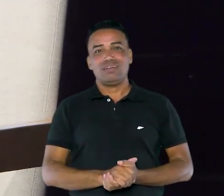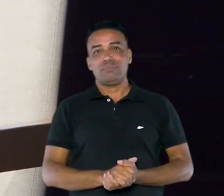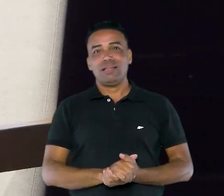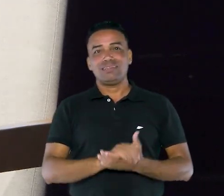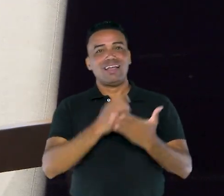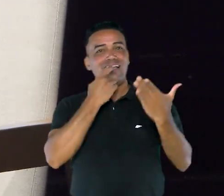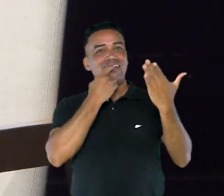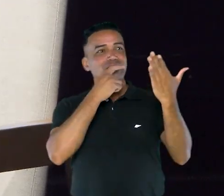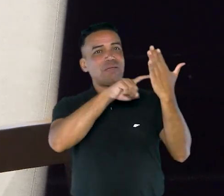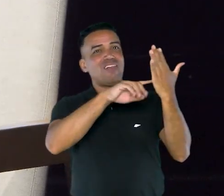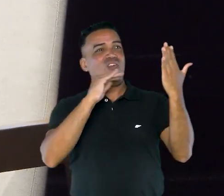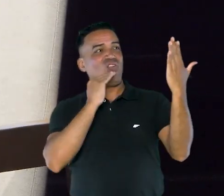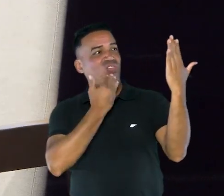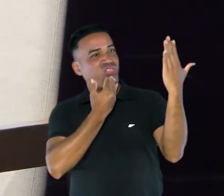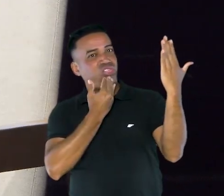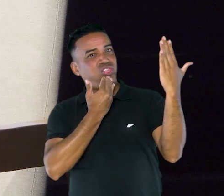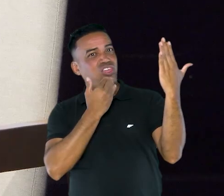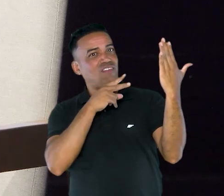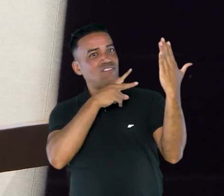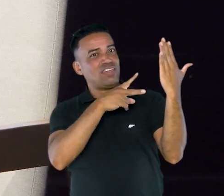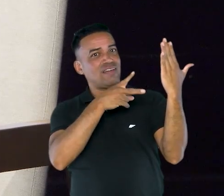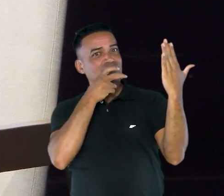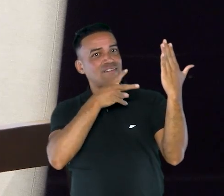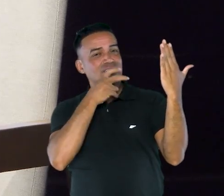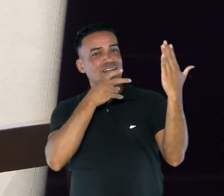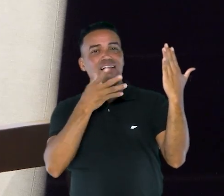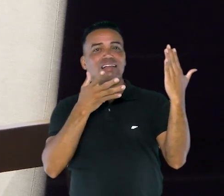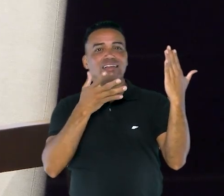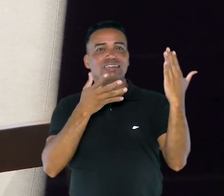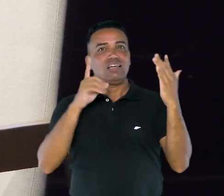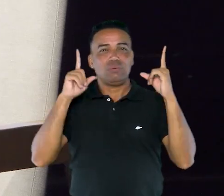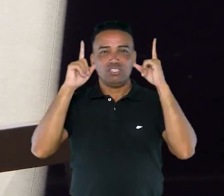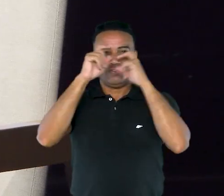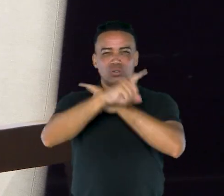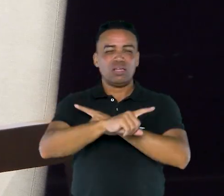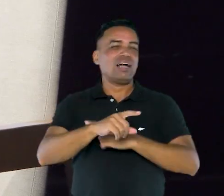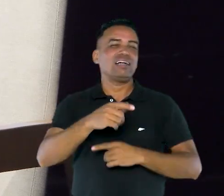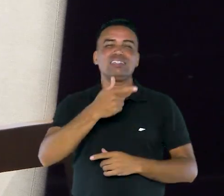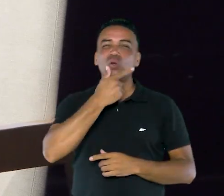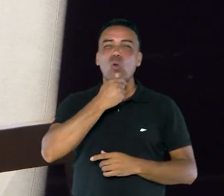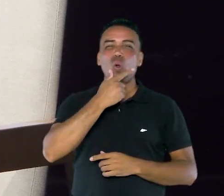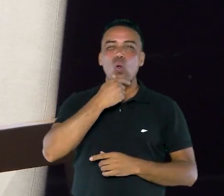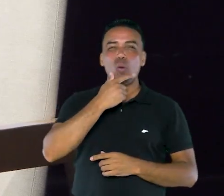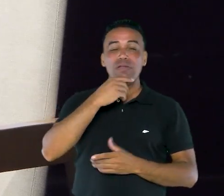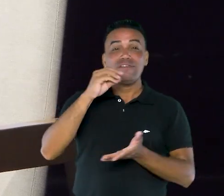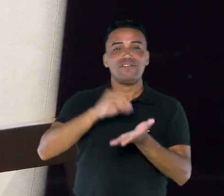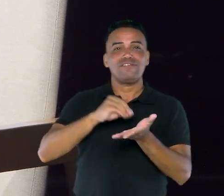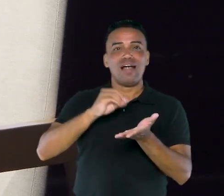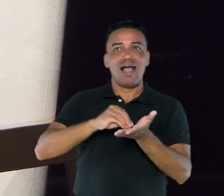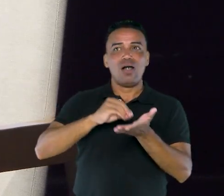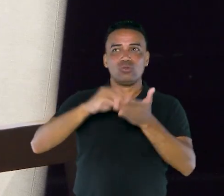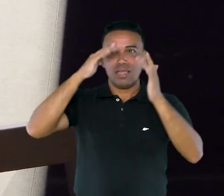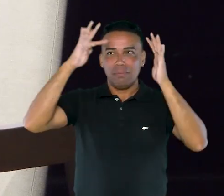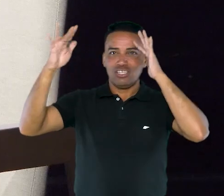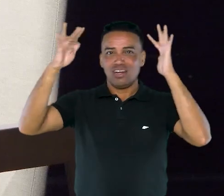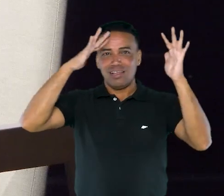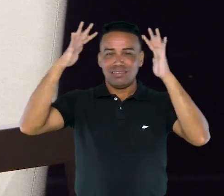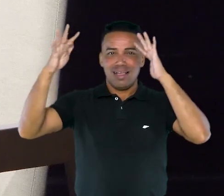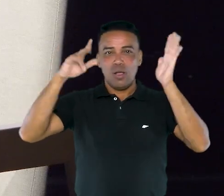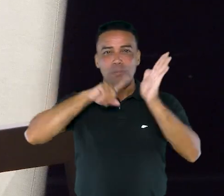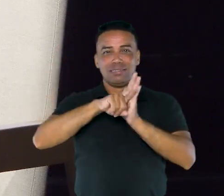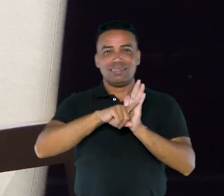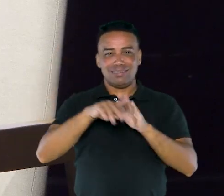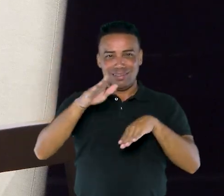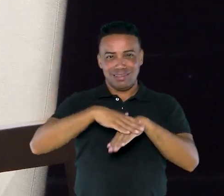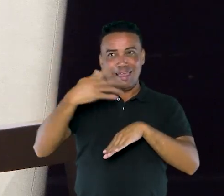gente mesmo. Então, tem uma dificuldade aqui, o Siddhartha gosta de falar da falta de imaginação, né? Que os sonhos, por causa dos